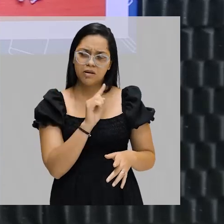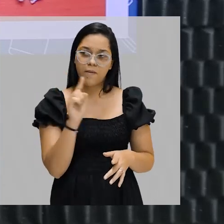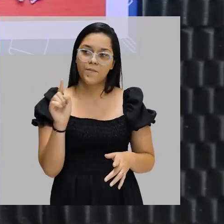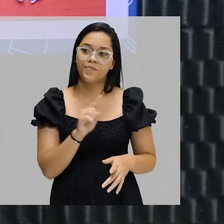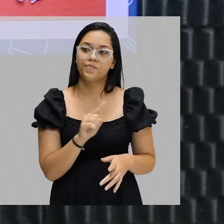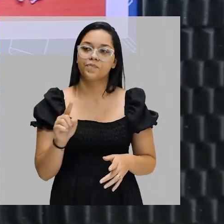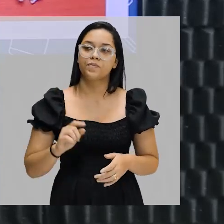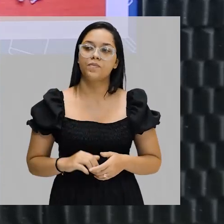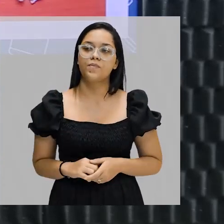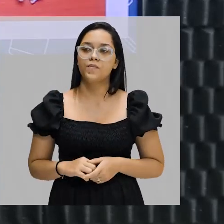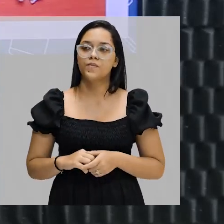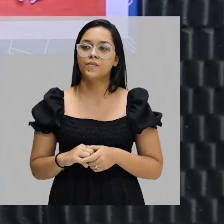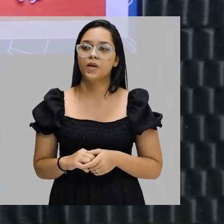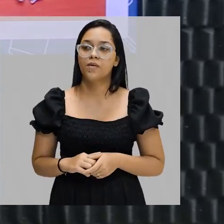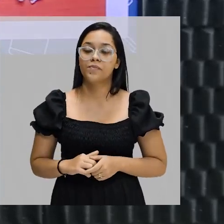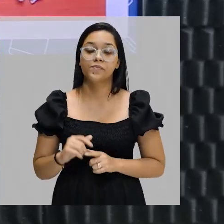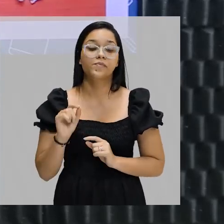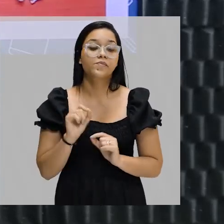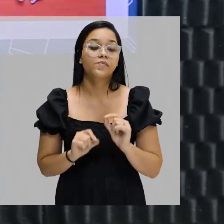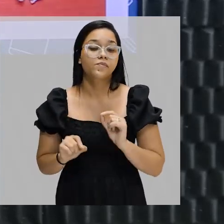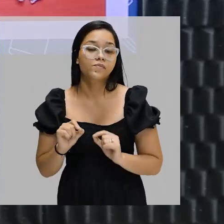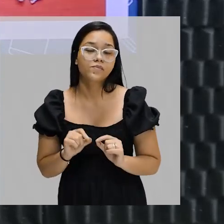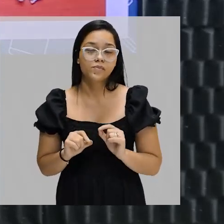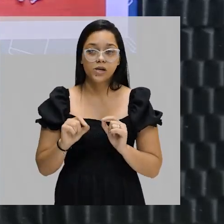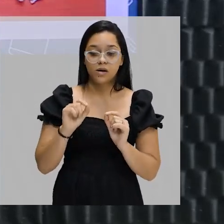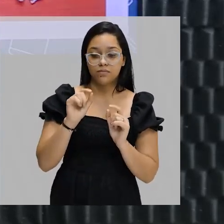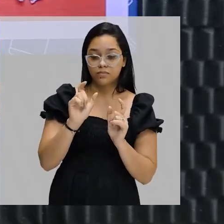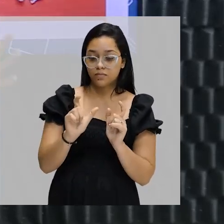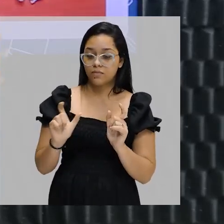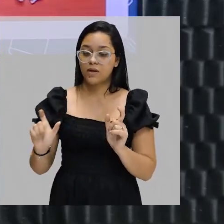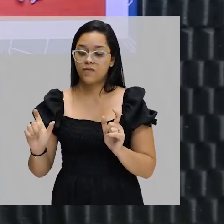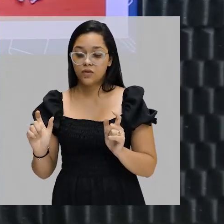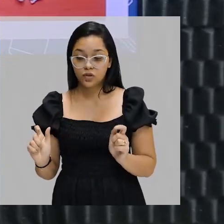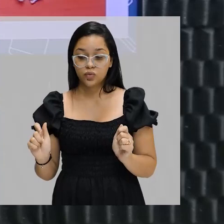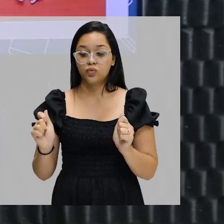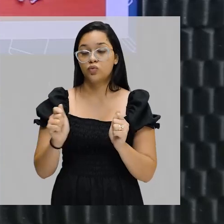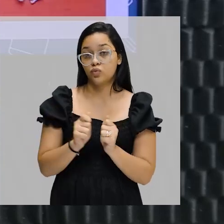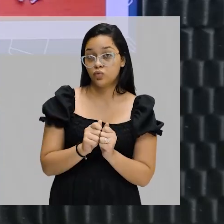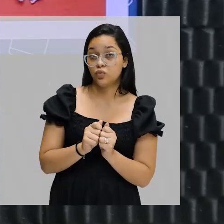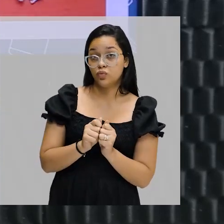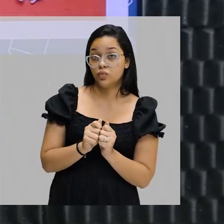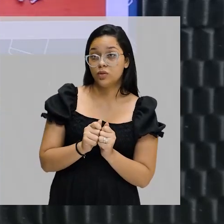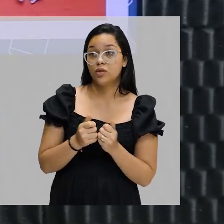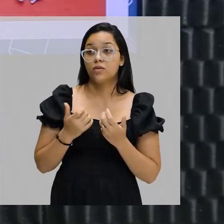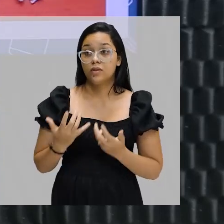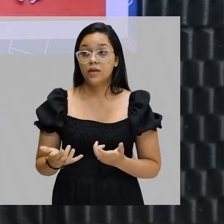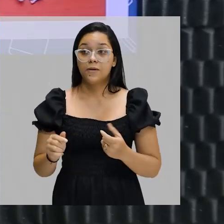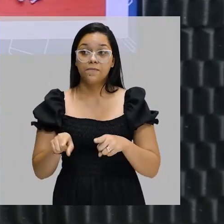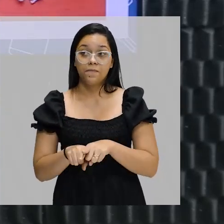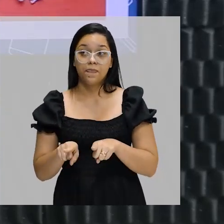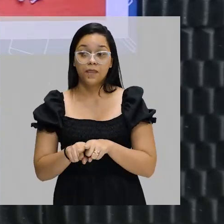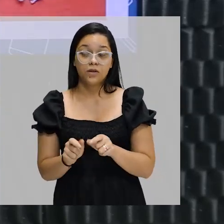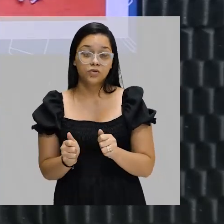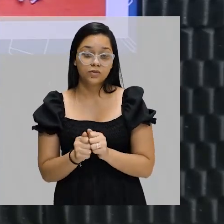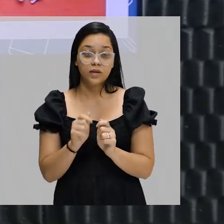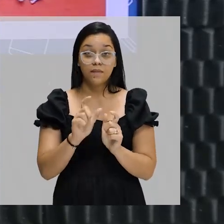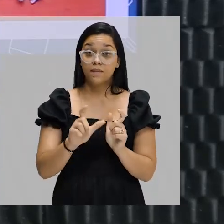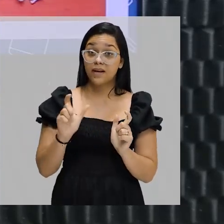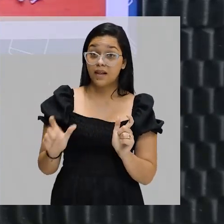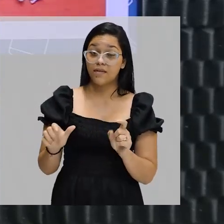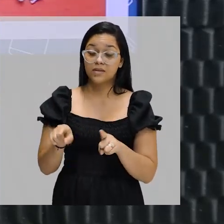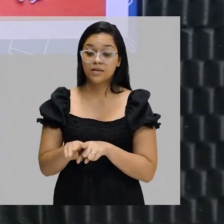preposição e conjunção são aquelas palavras que juntam palavras né a preposição junta palavras